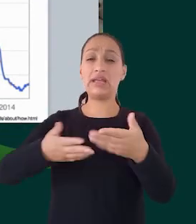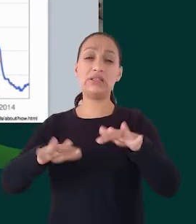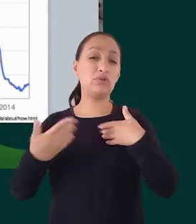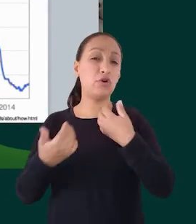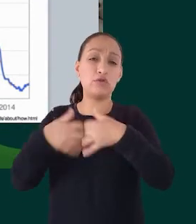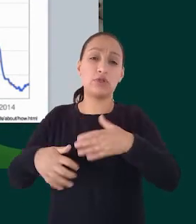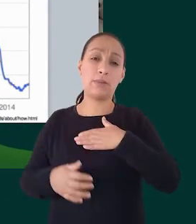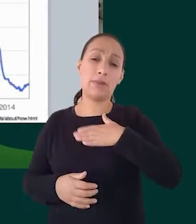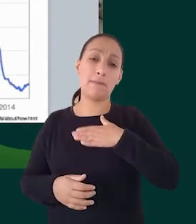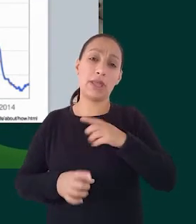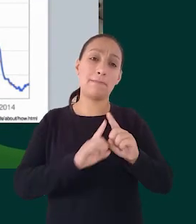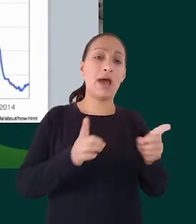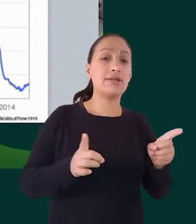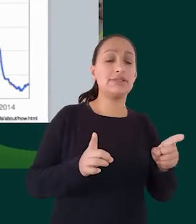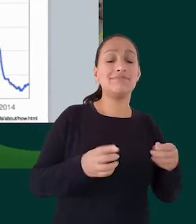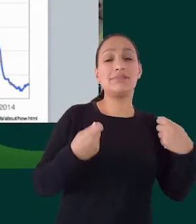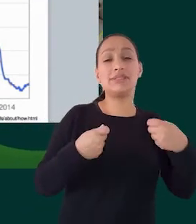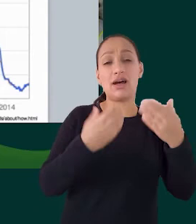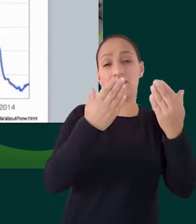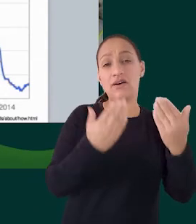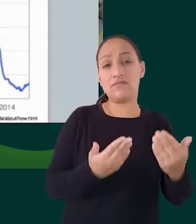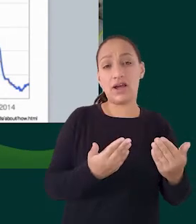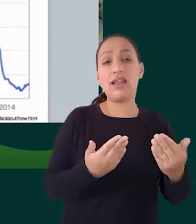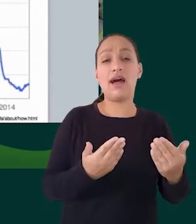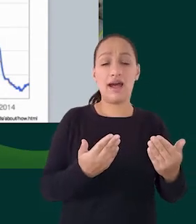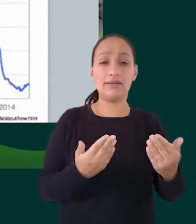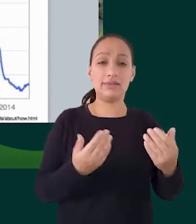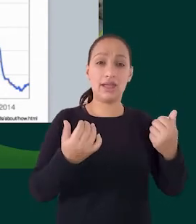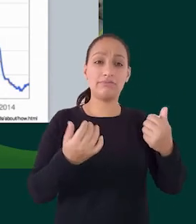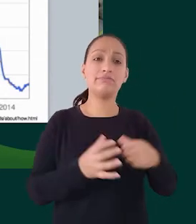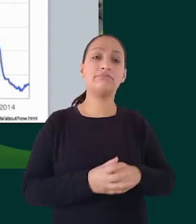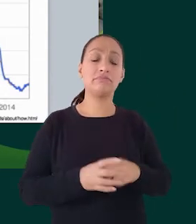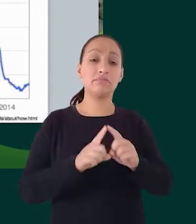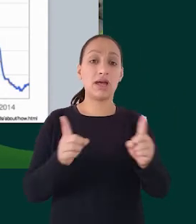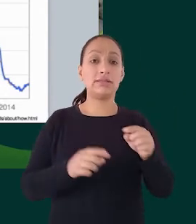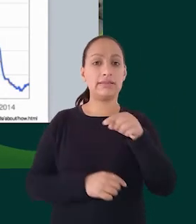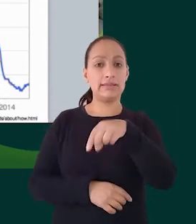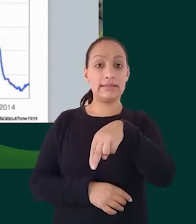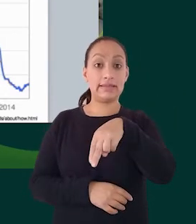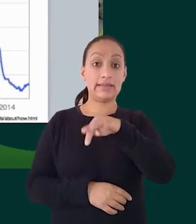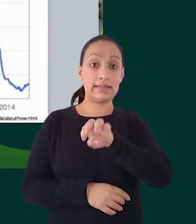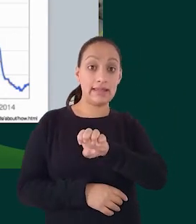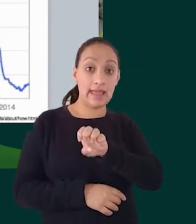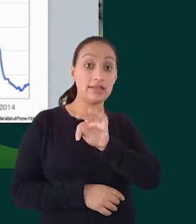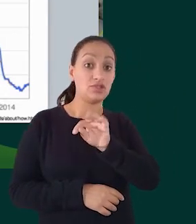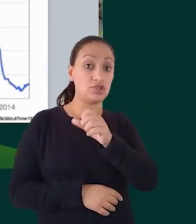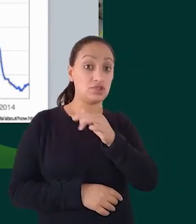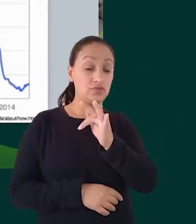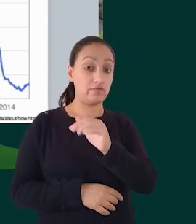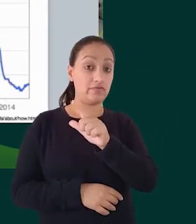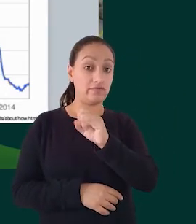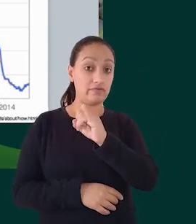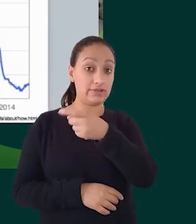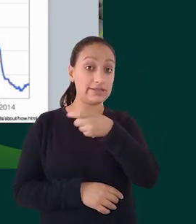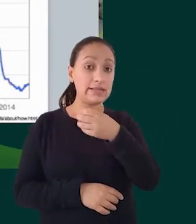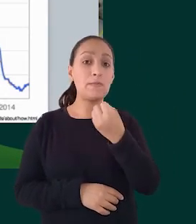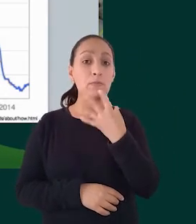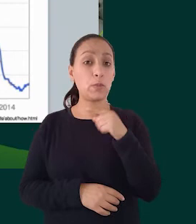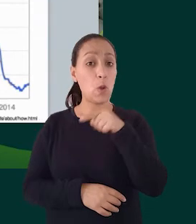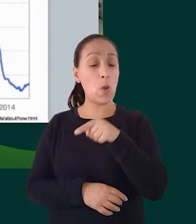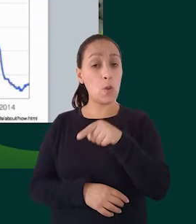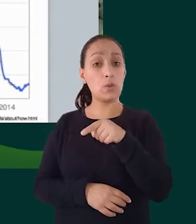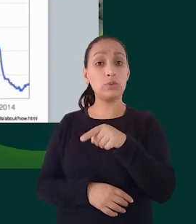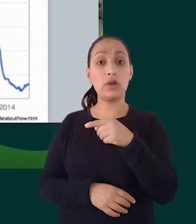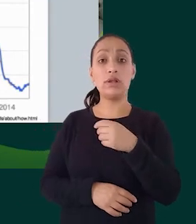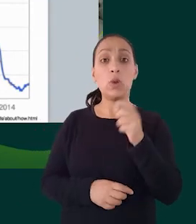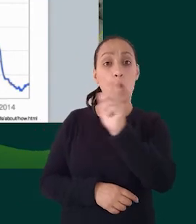já relacionando isso. O da Netflix é um algoritmo muito muito bom, né? Para tu teres uma ideia, não sei quem é que fez a